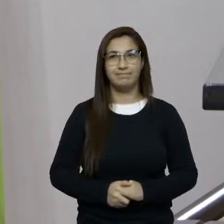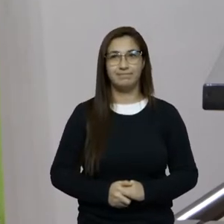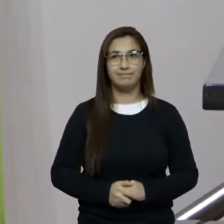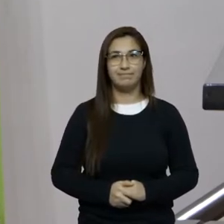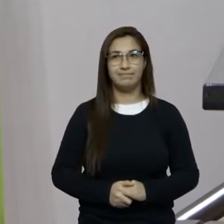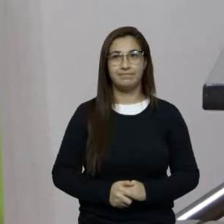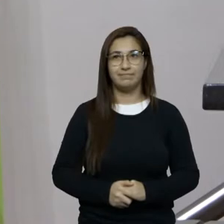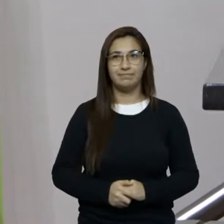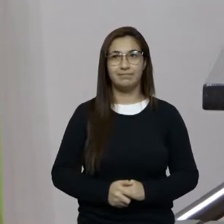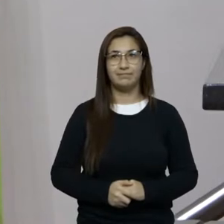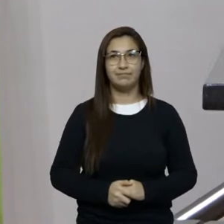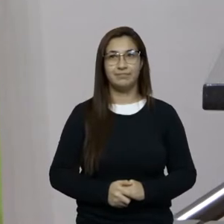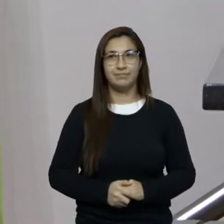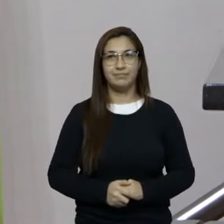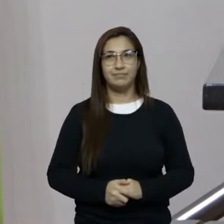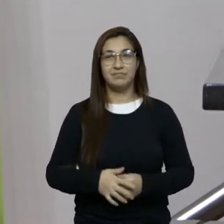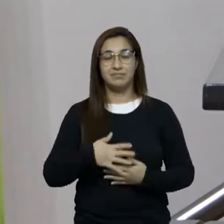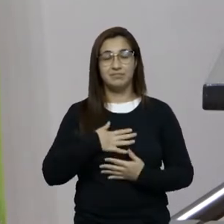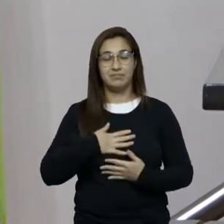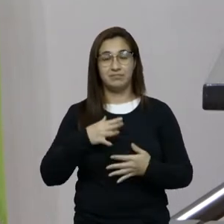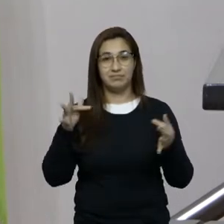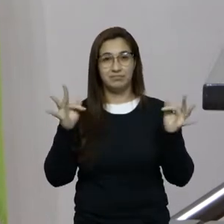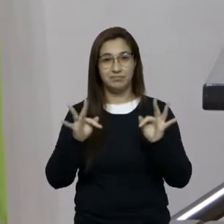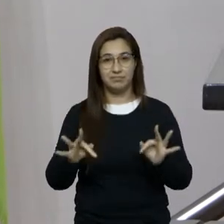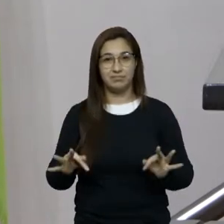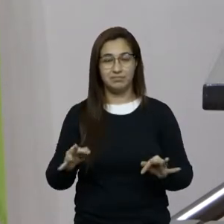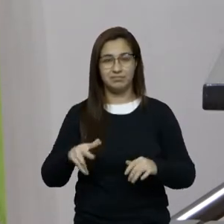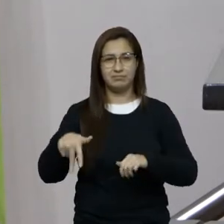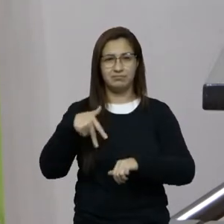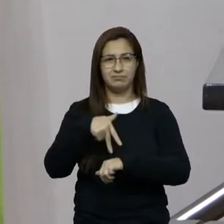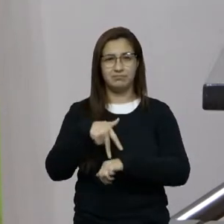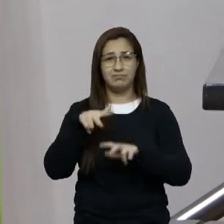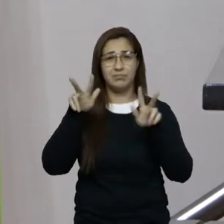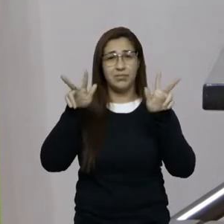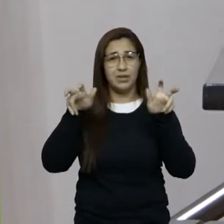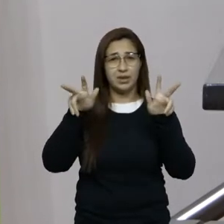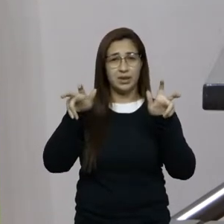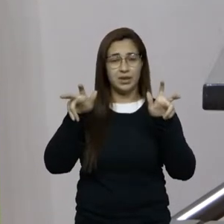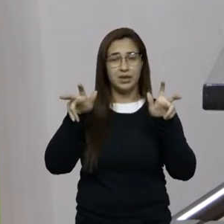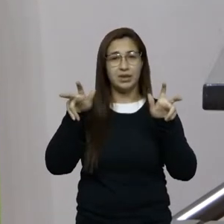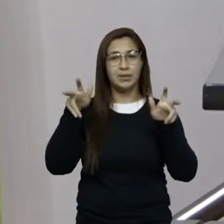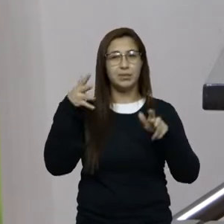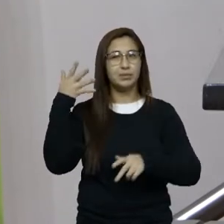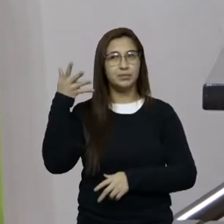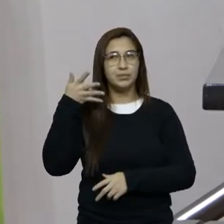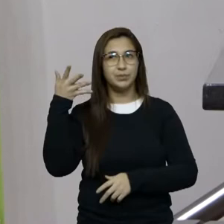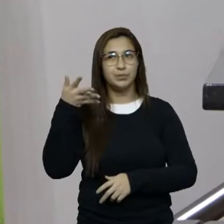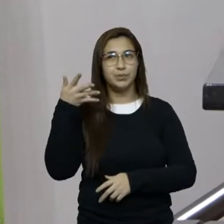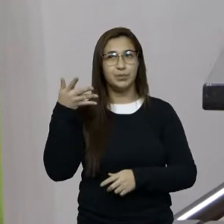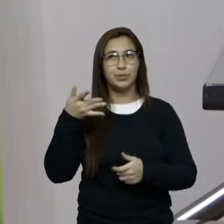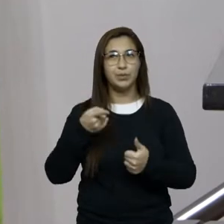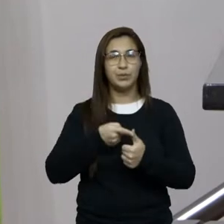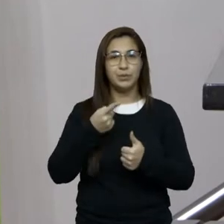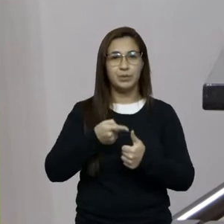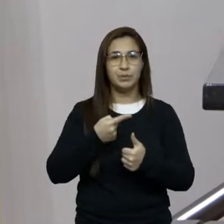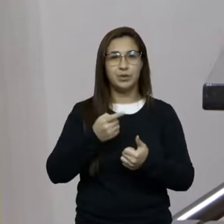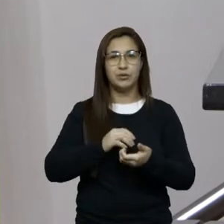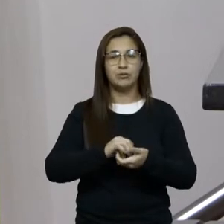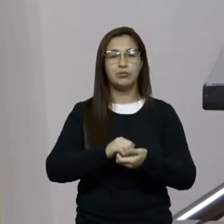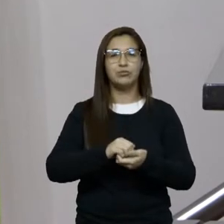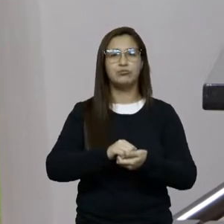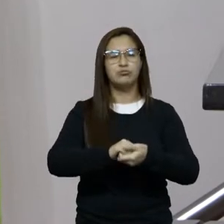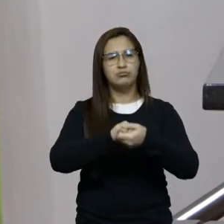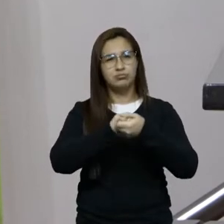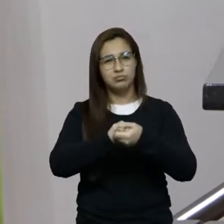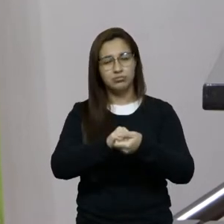prerrogativa muito grande Tá aqui nesse momento que ela até falar de um tema o primeiro cumprimentar o rival Náutico trazer